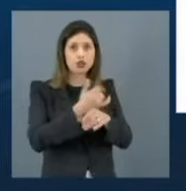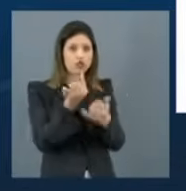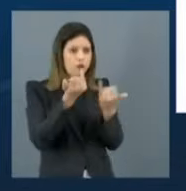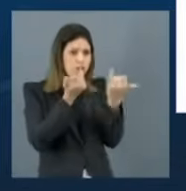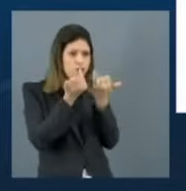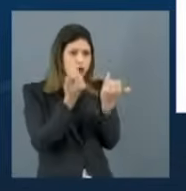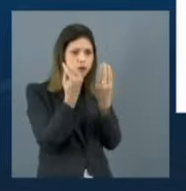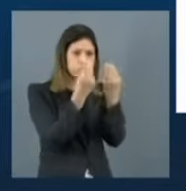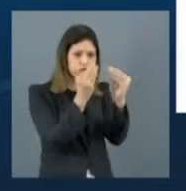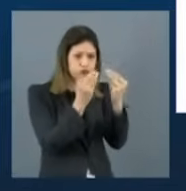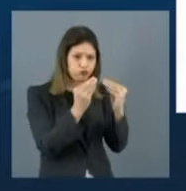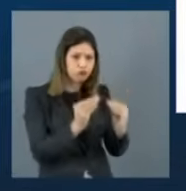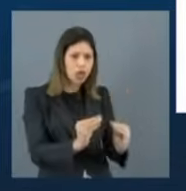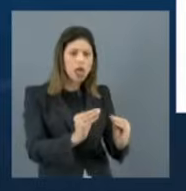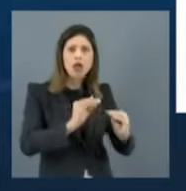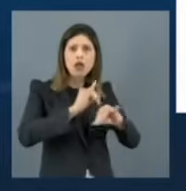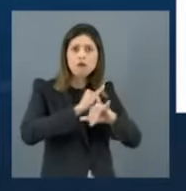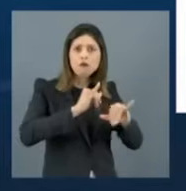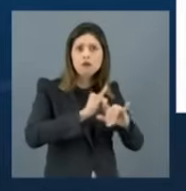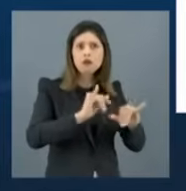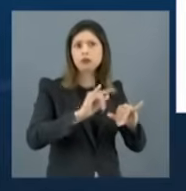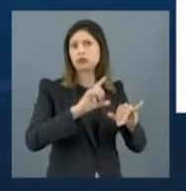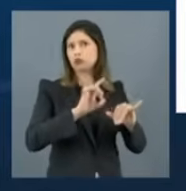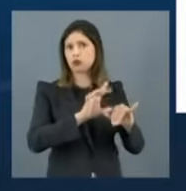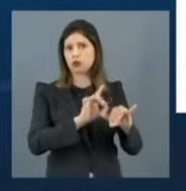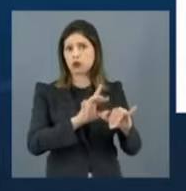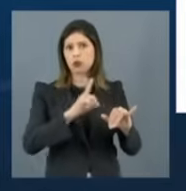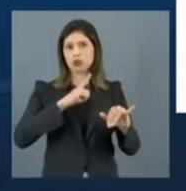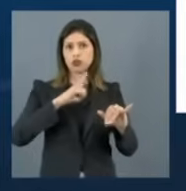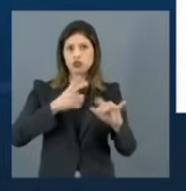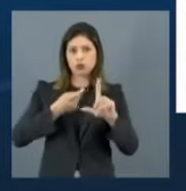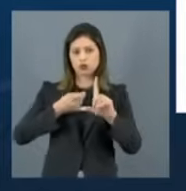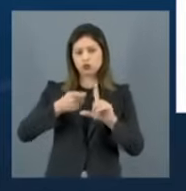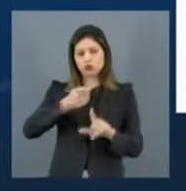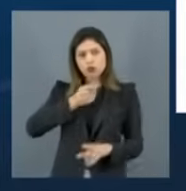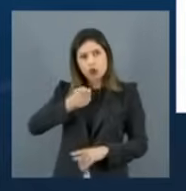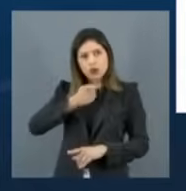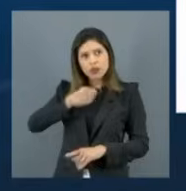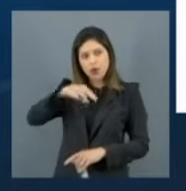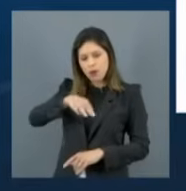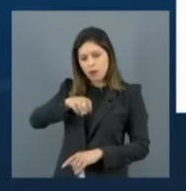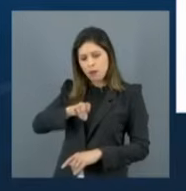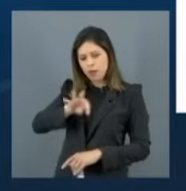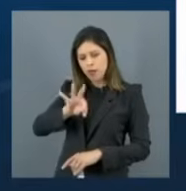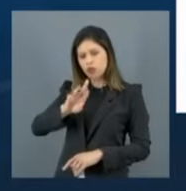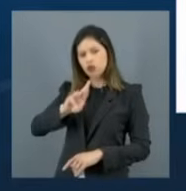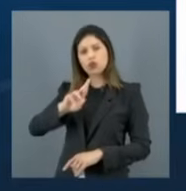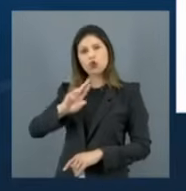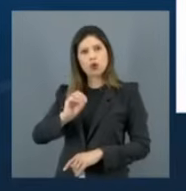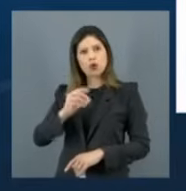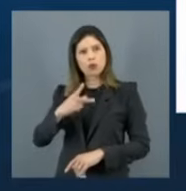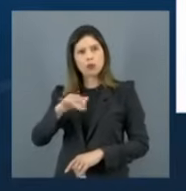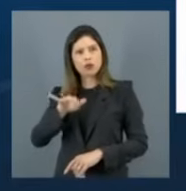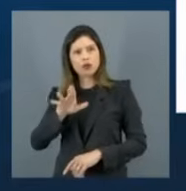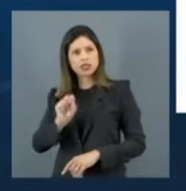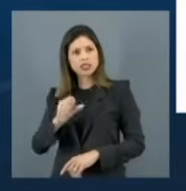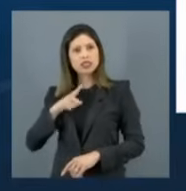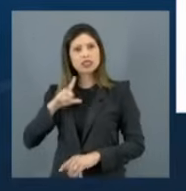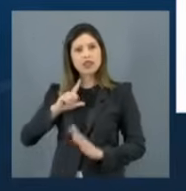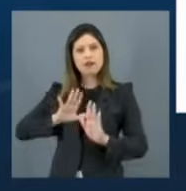O TSE, a partir de uma reportagem do portal Metrópolis, que obteve prints dessas